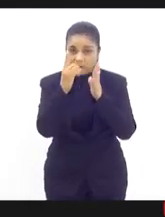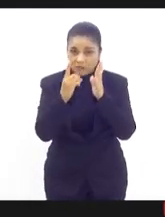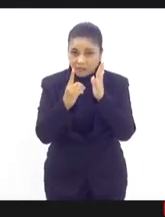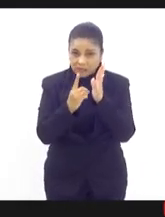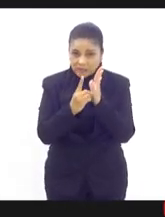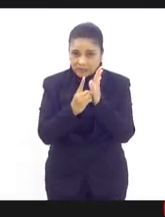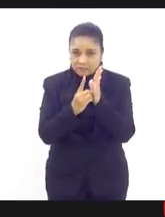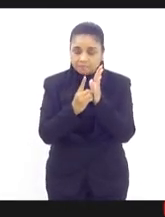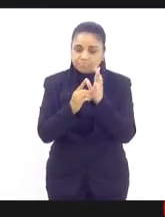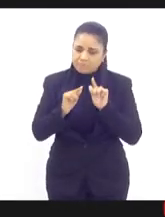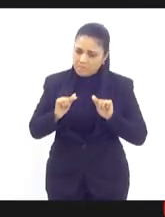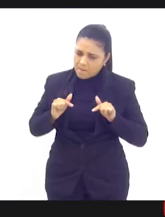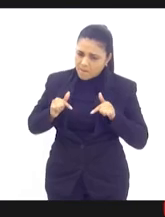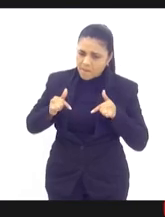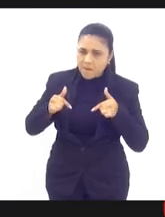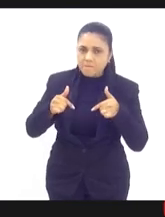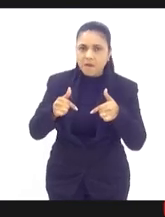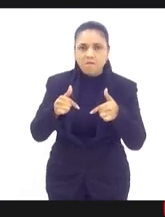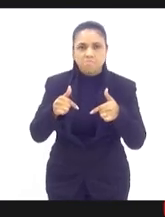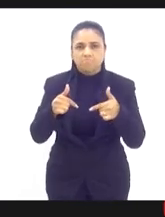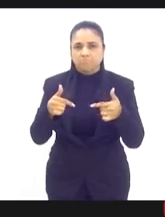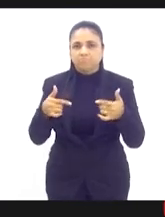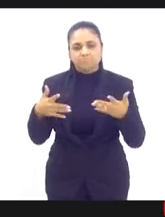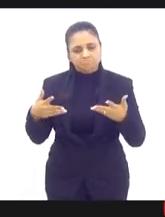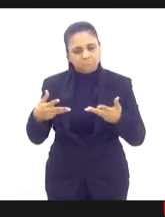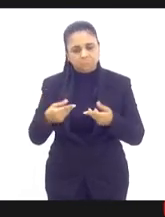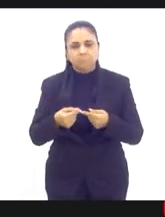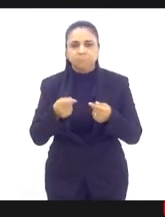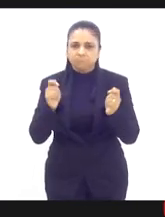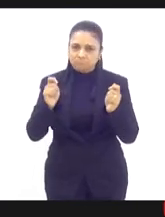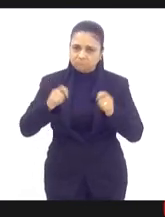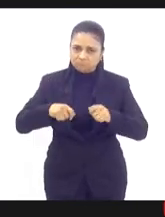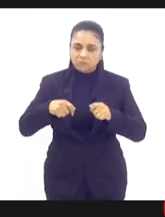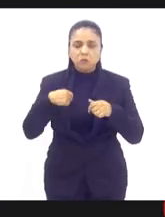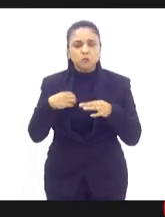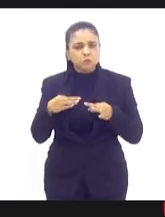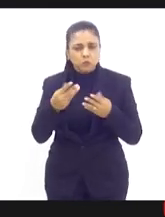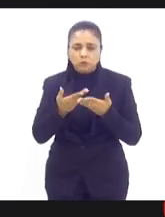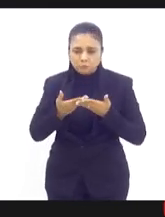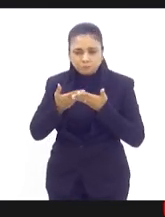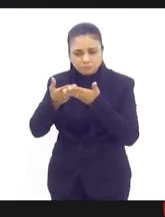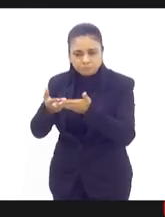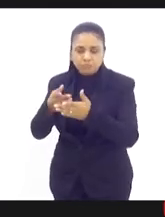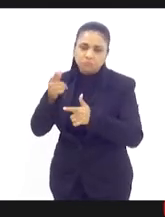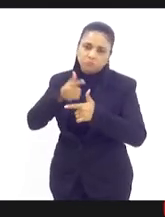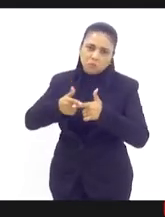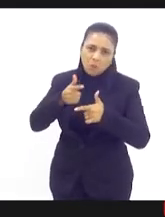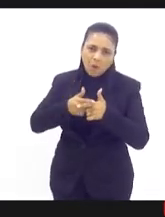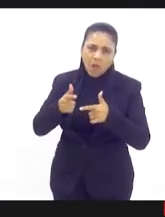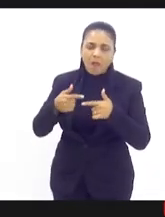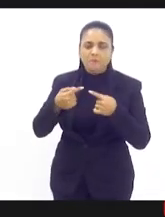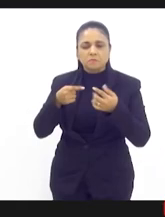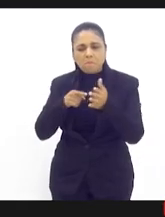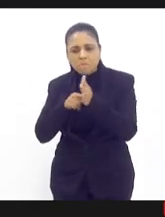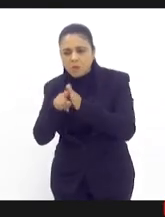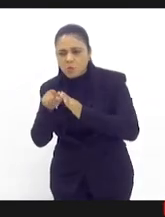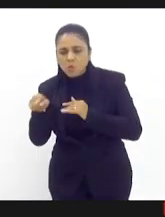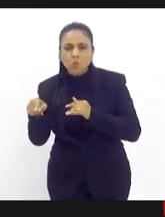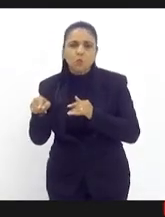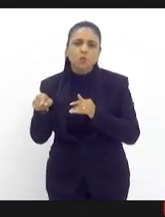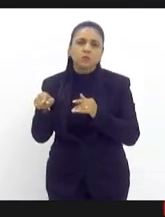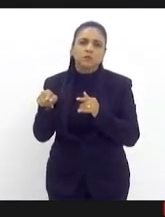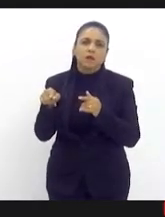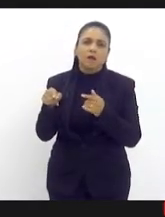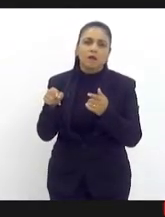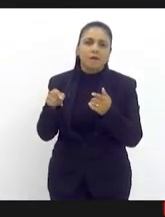atuou de uma forma muito satisfatória. Todas as demandas que eu levei para ele, todos os questionamentos, todos os